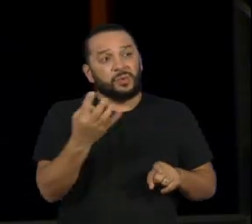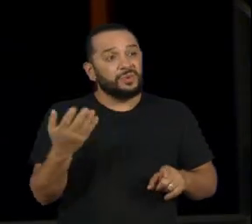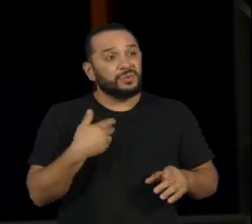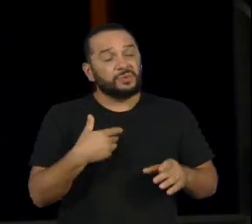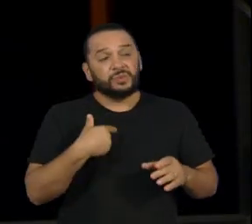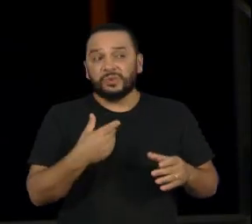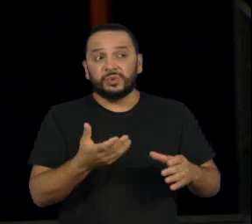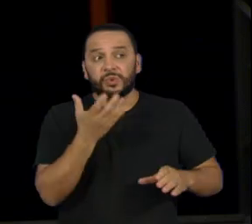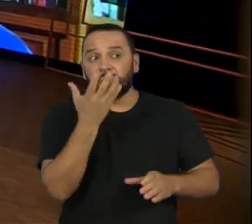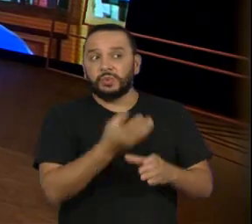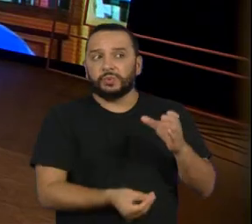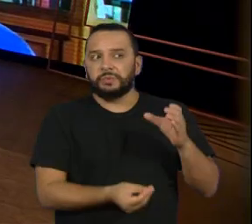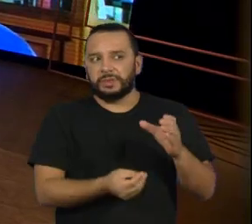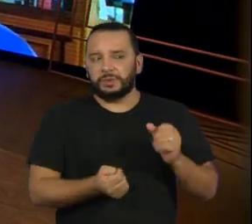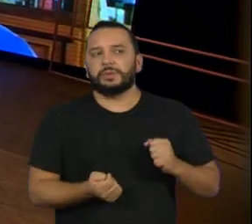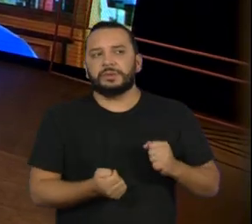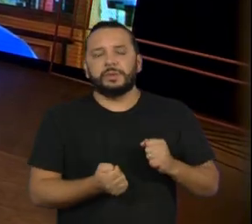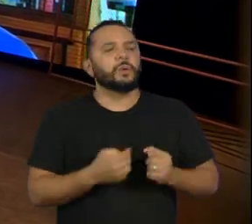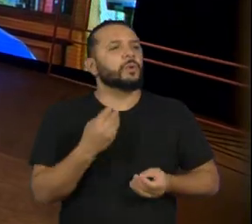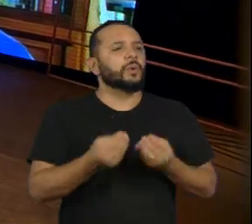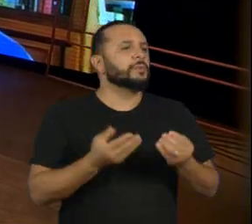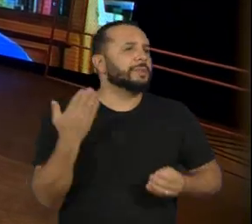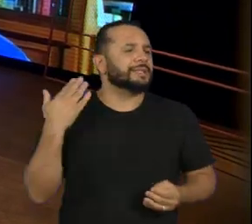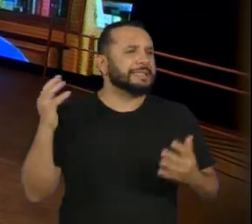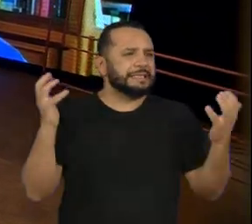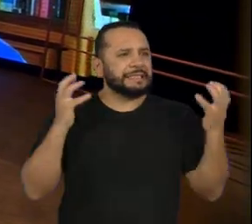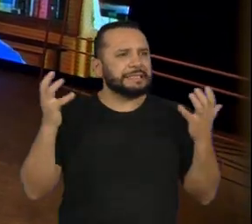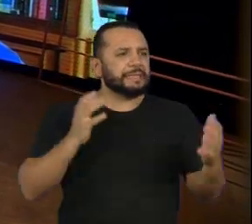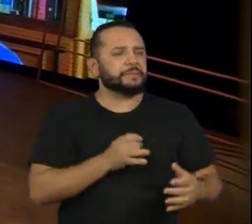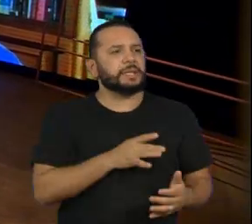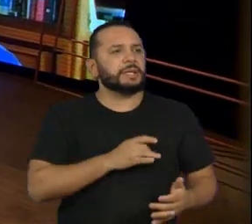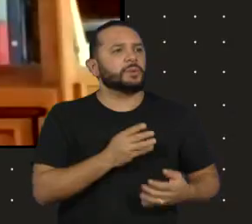você diz e, por que não dizer, esse medo, né?